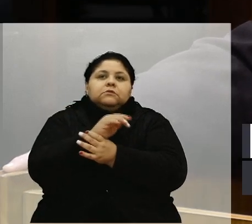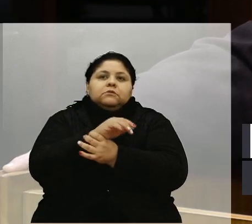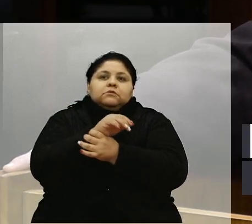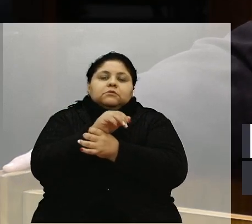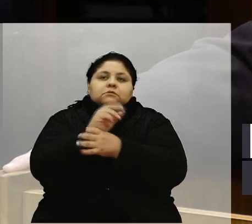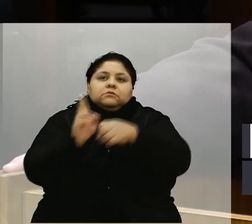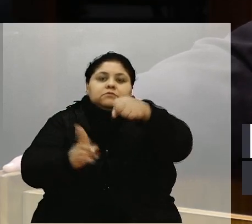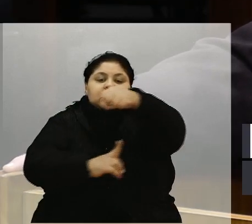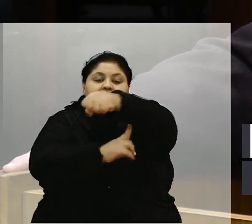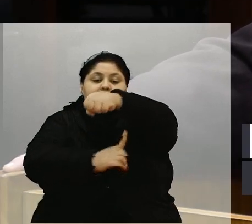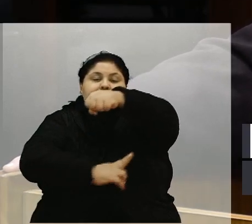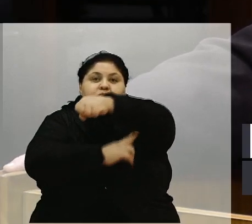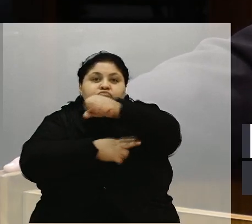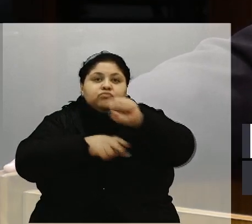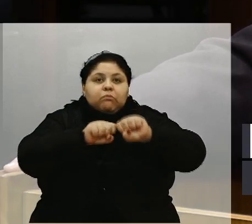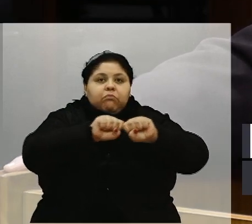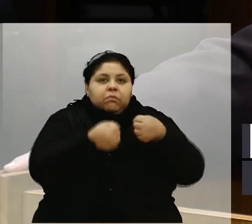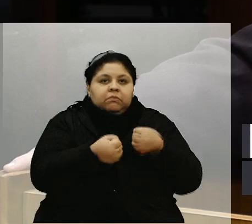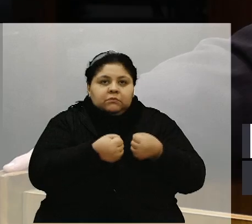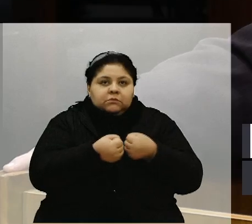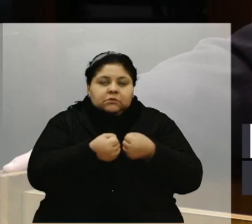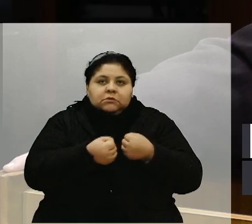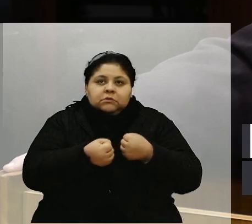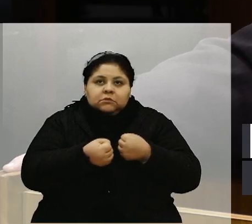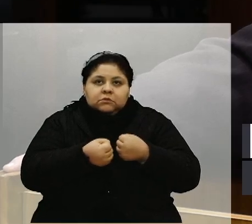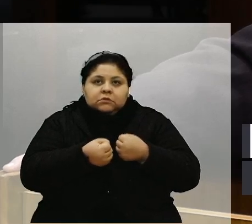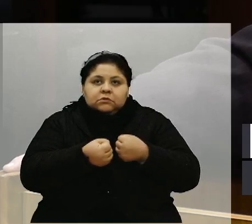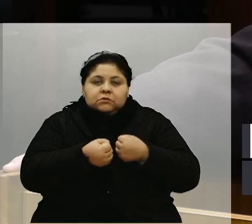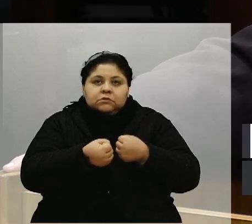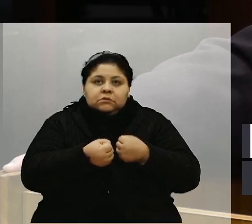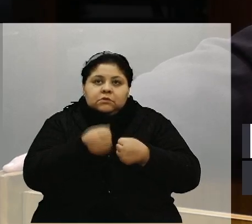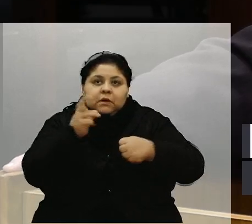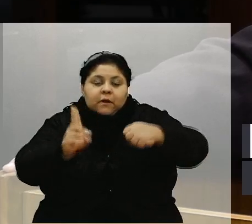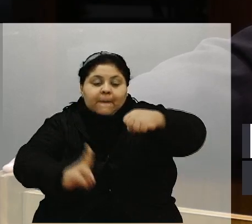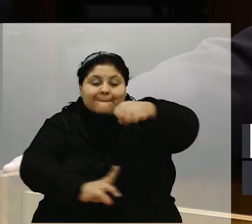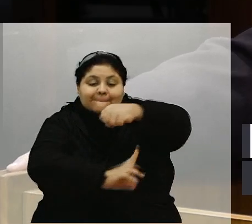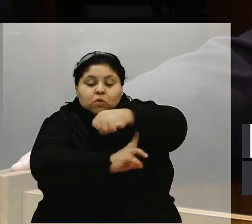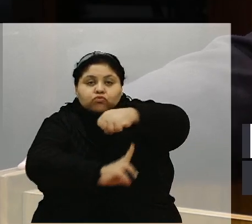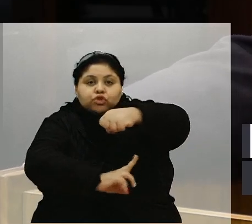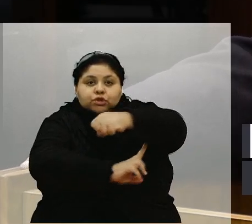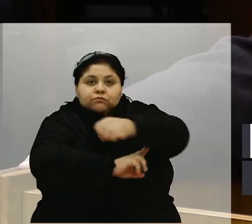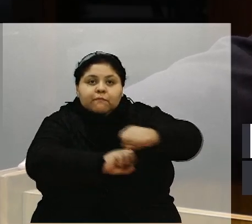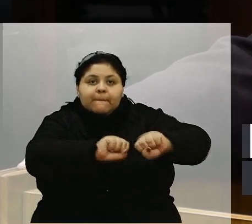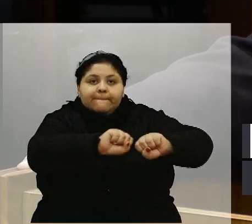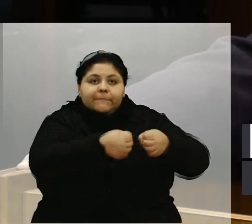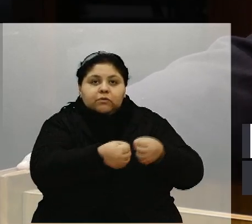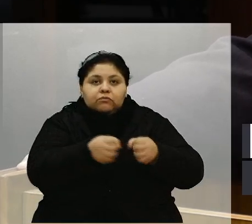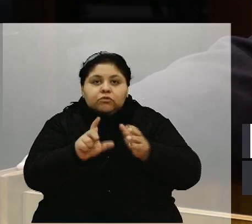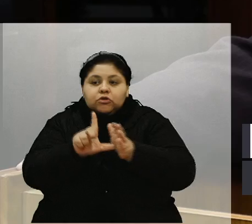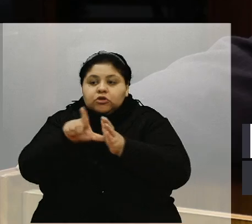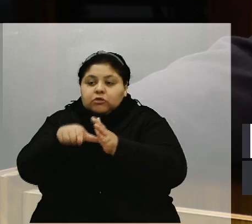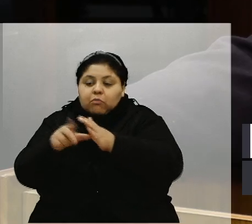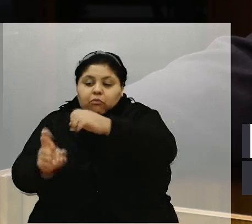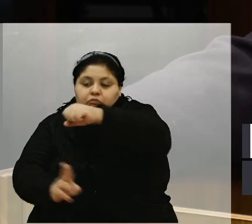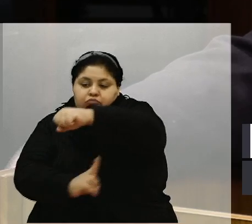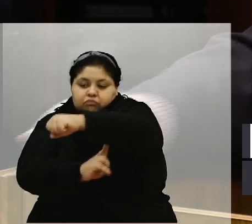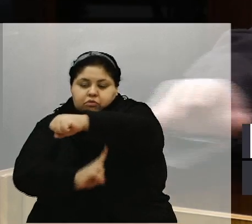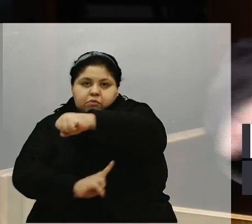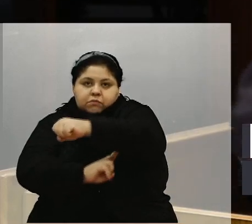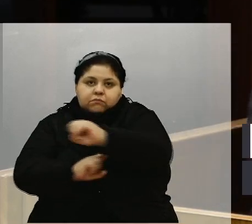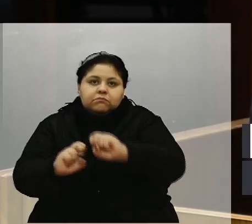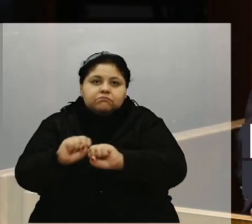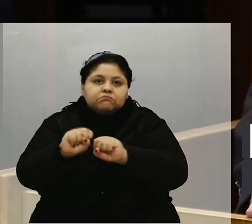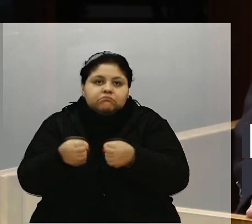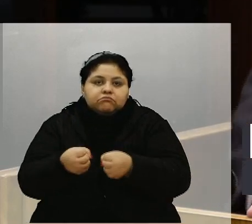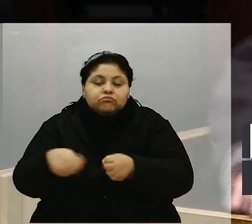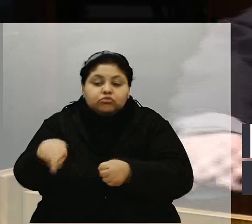foi explodida. A ponte foi explodida. E depois que a ponte foi explodida,